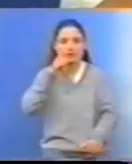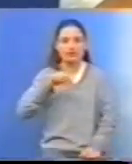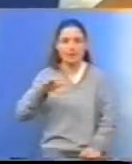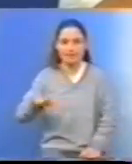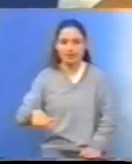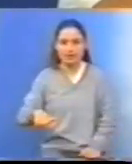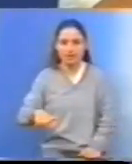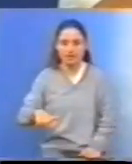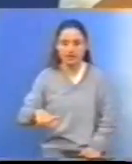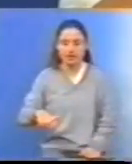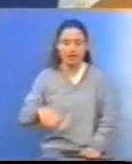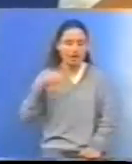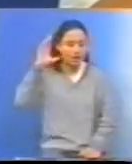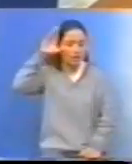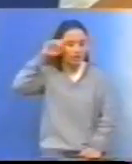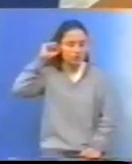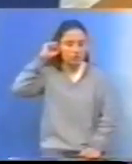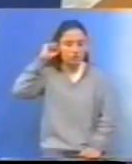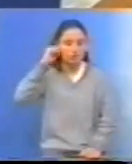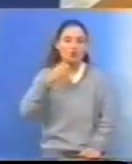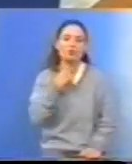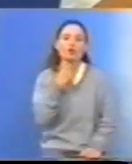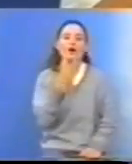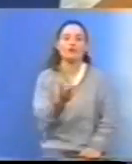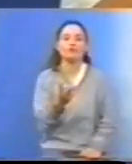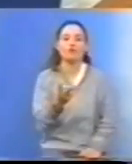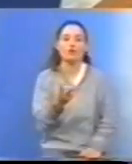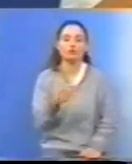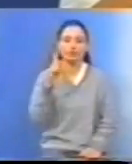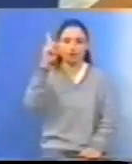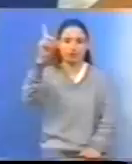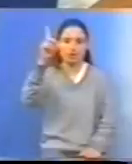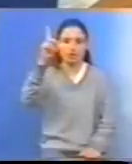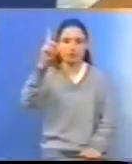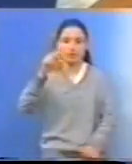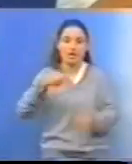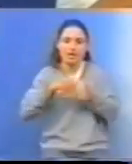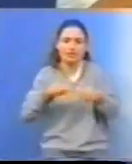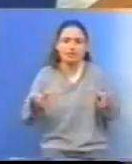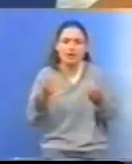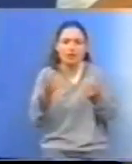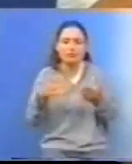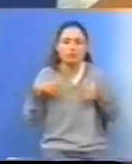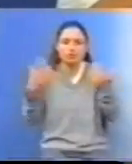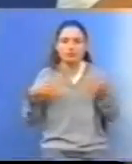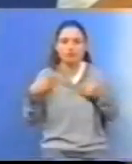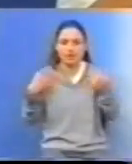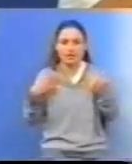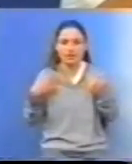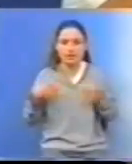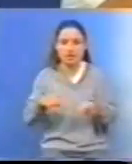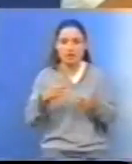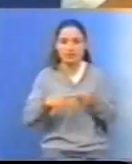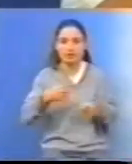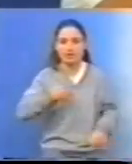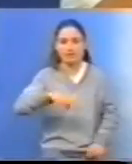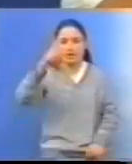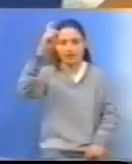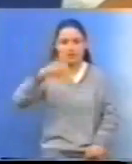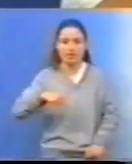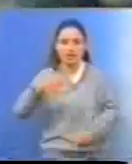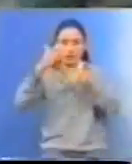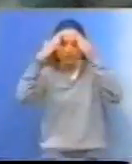num Carmelo, e mandou uma carta de lá, dizendo, padre, estou feliz, era realmente isso, aqui é o meu